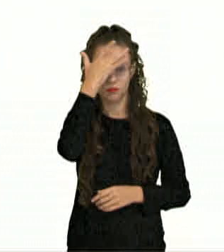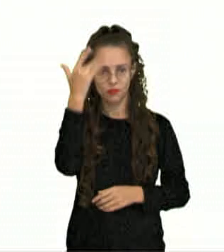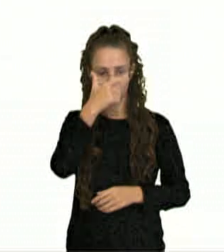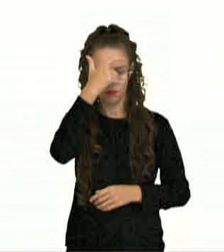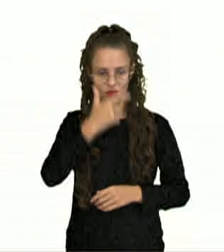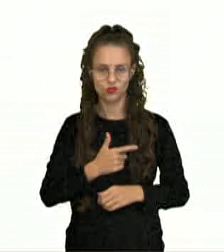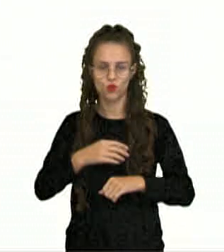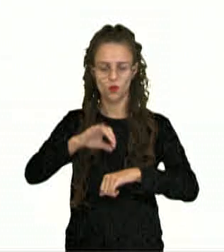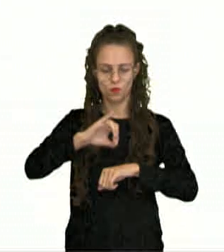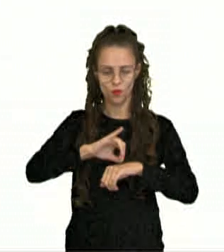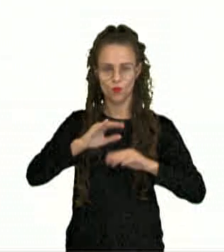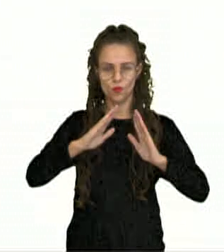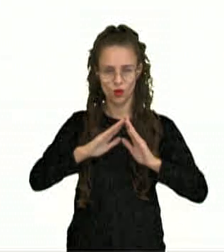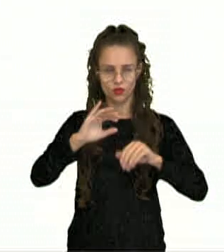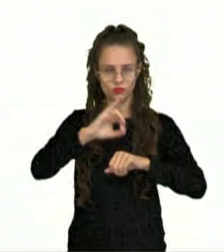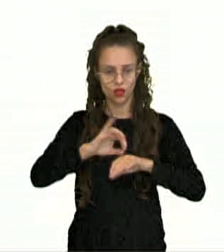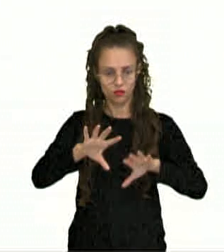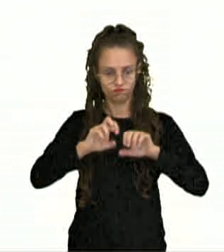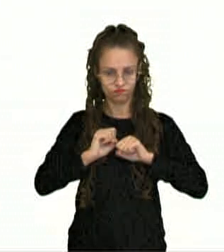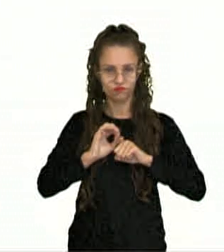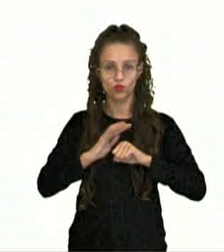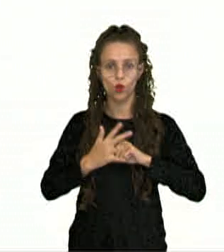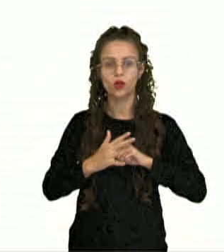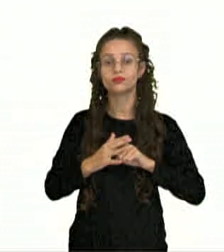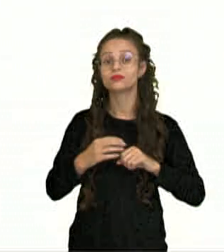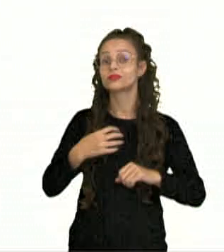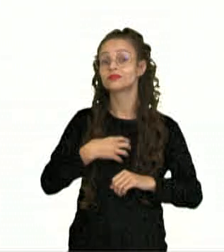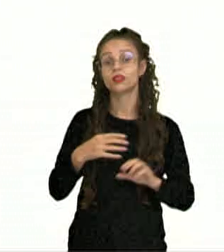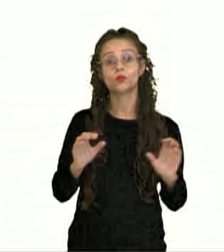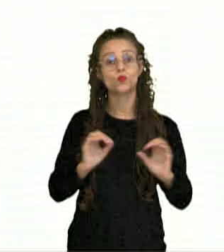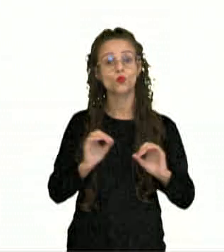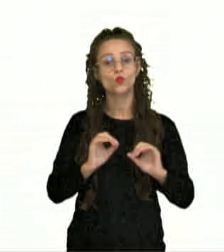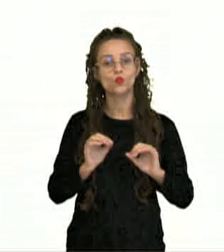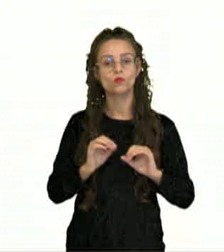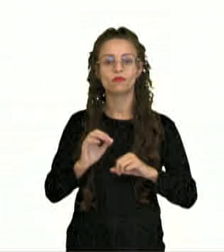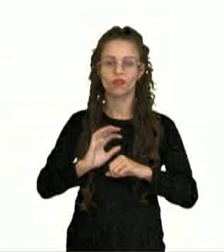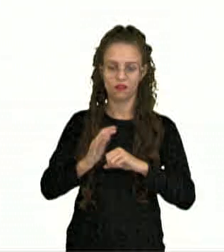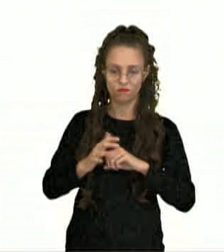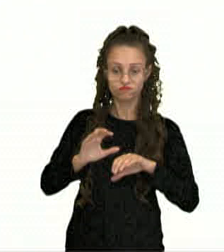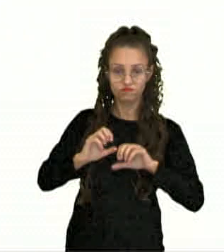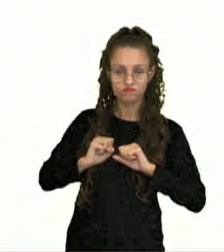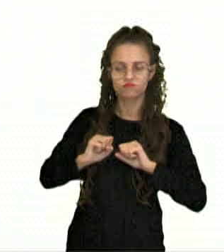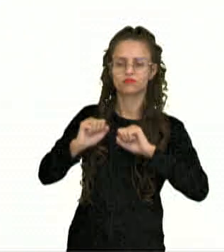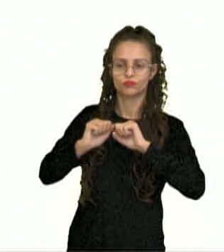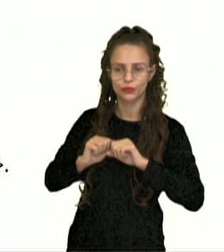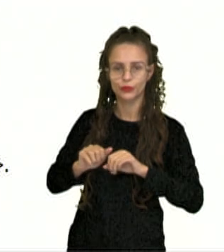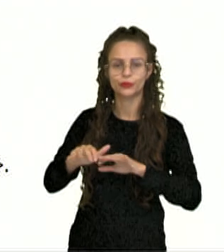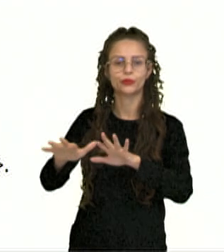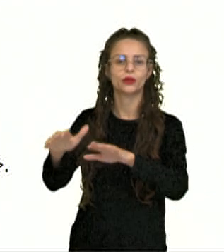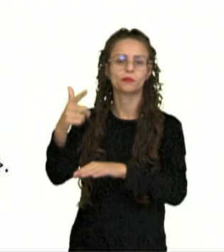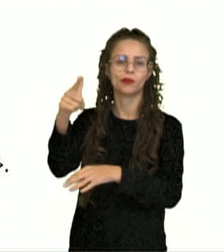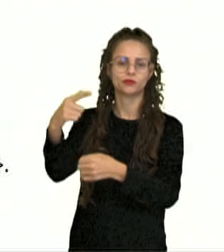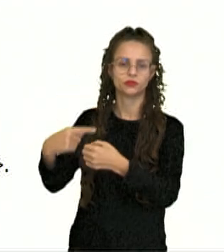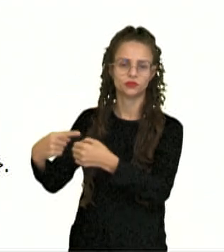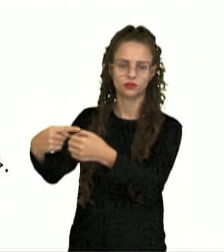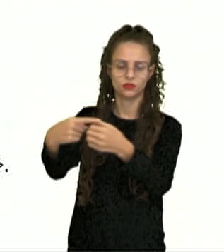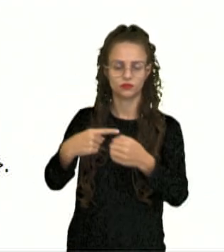pessoas infectadas de grandes centros, muitas vezes assintomáticas, transportem consigo o